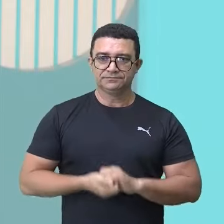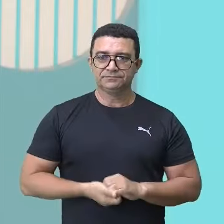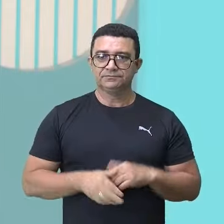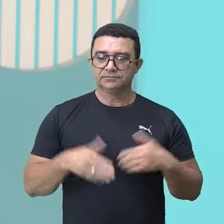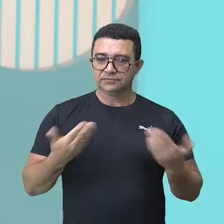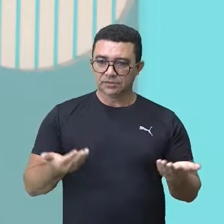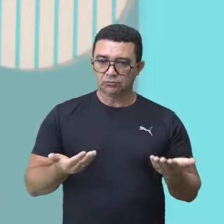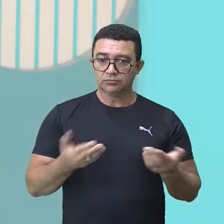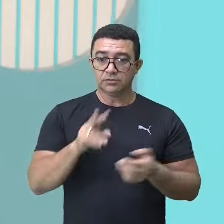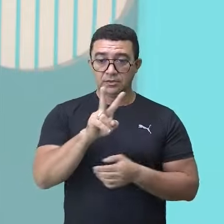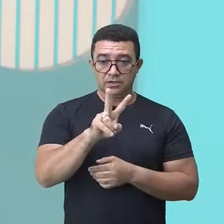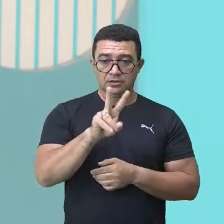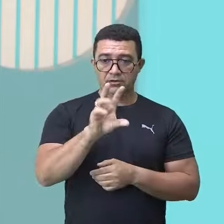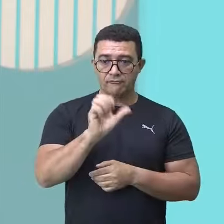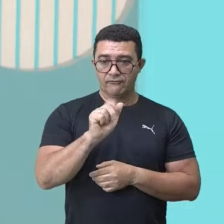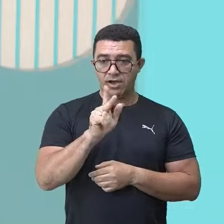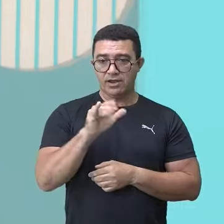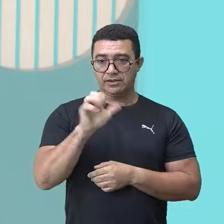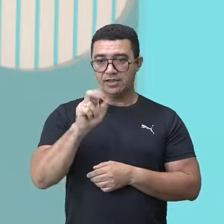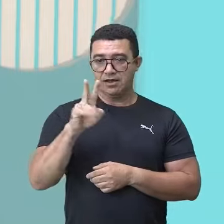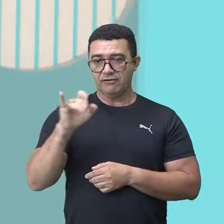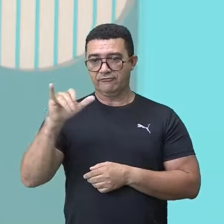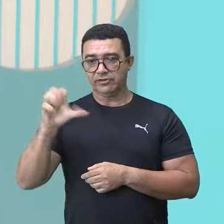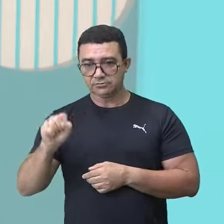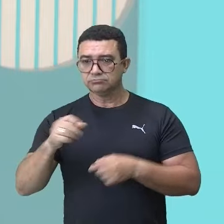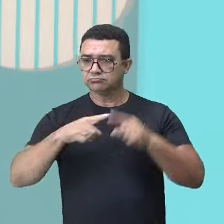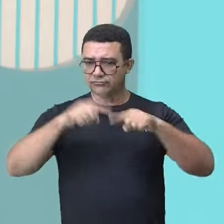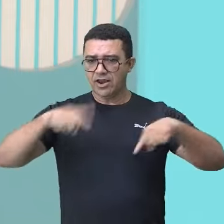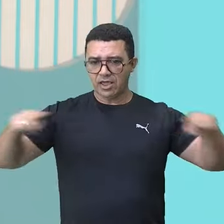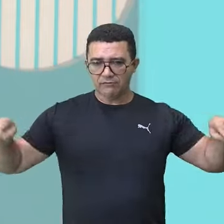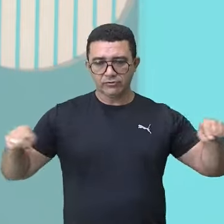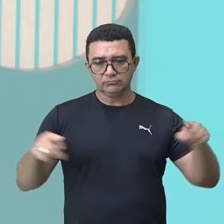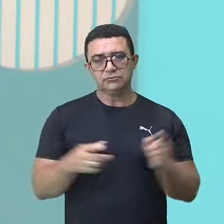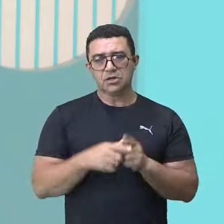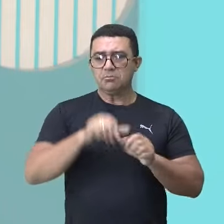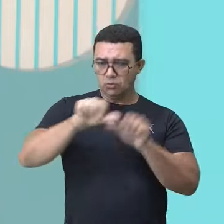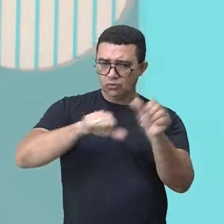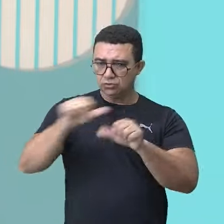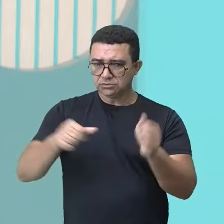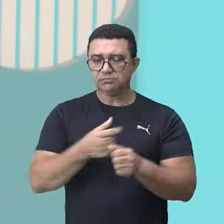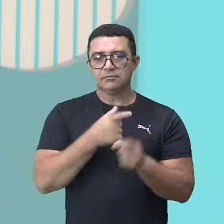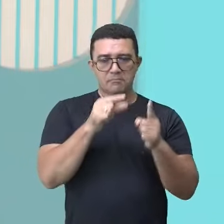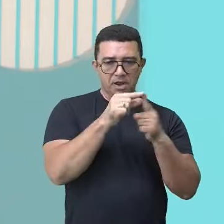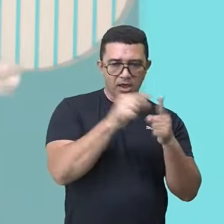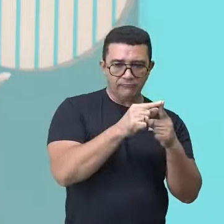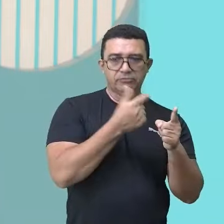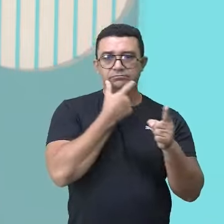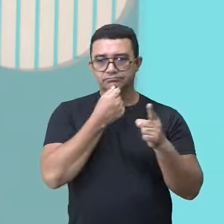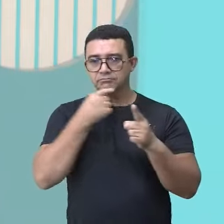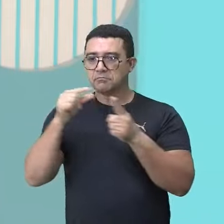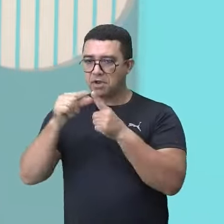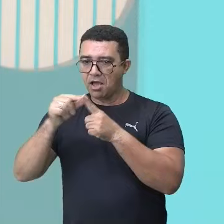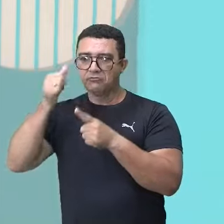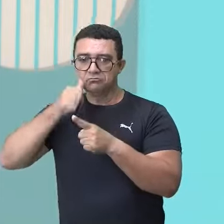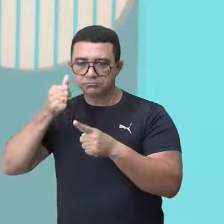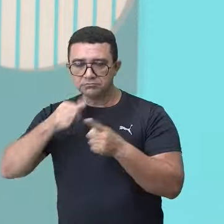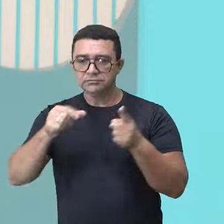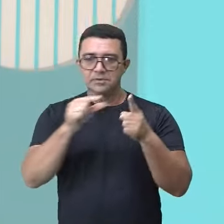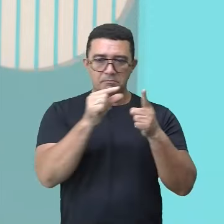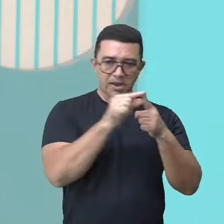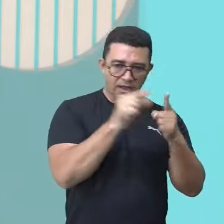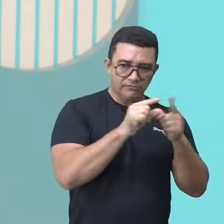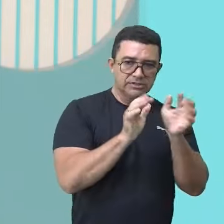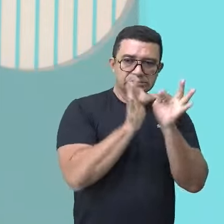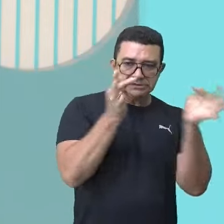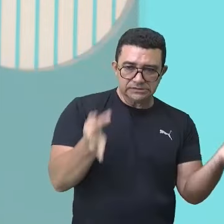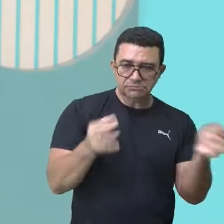os variáveis são aqueles que variam vão para o masculino plural por exemplo vão para o feminino plural vão para